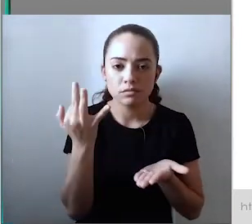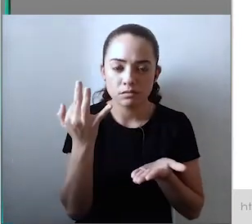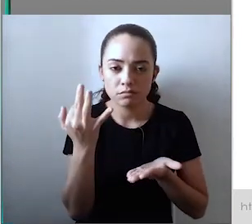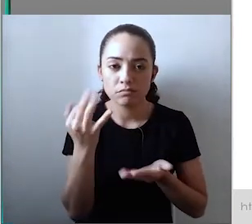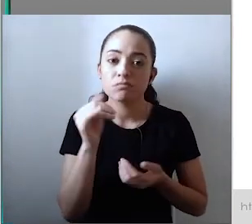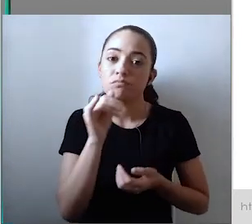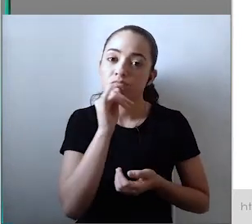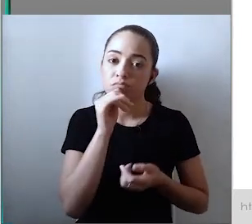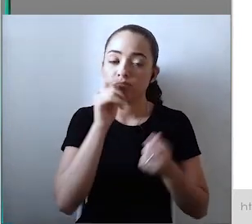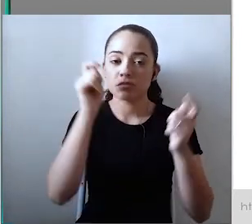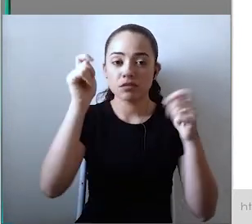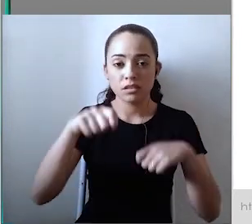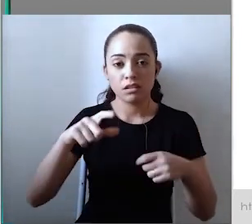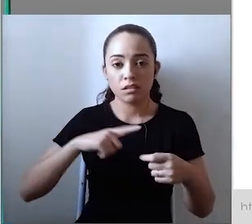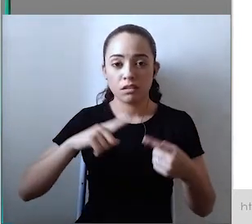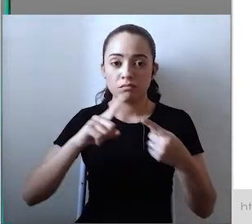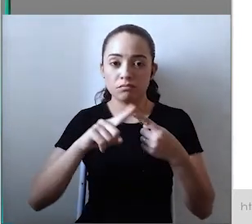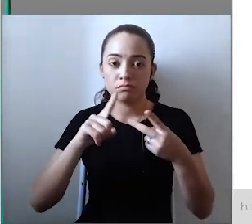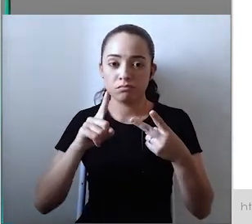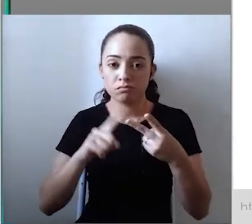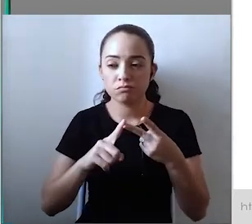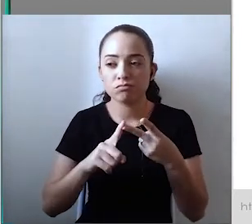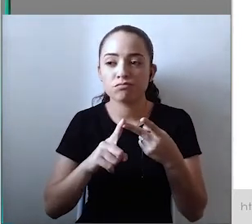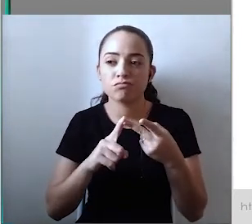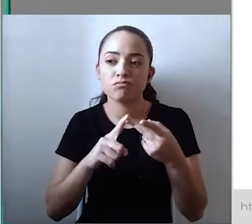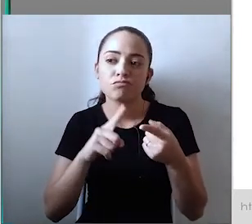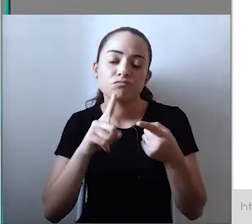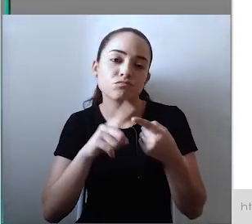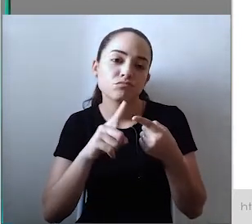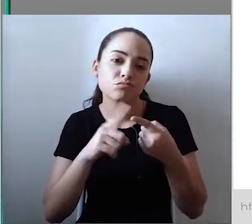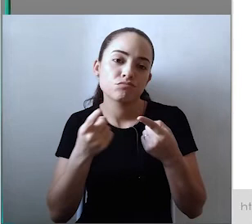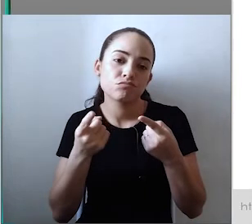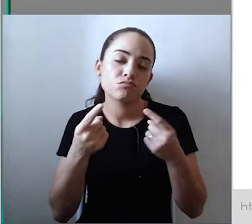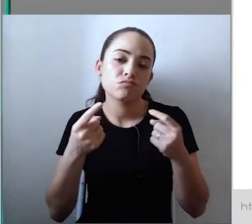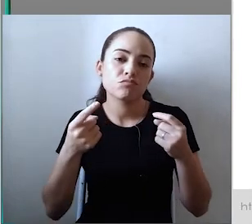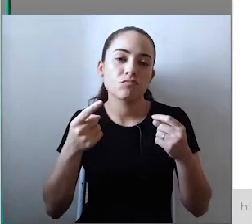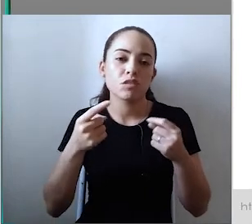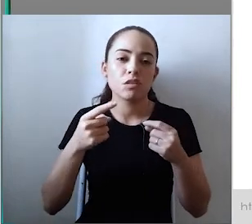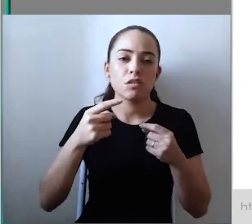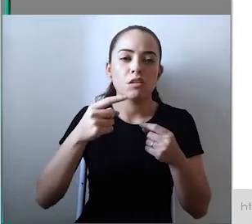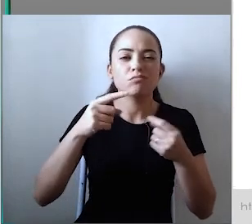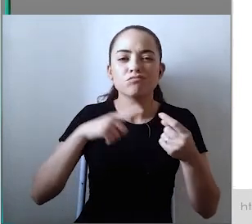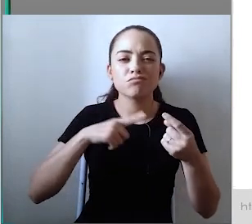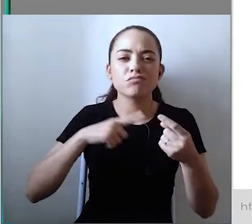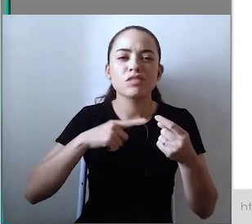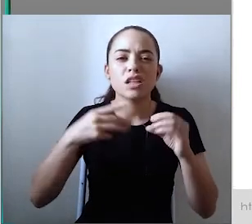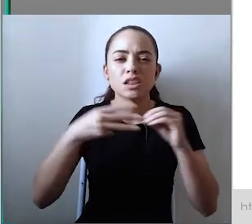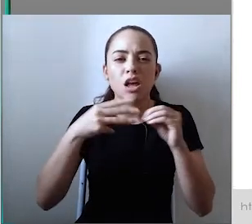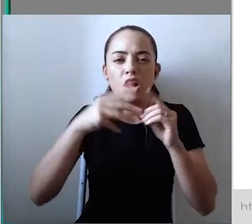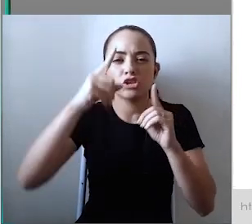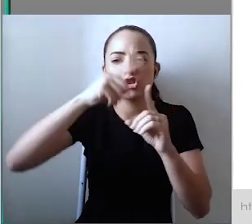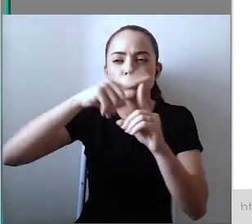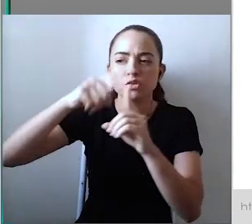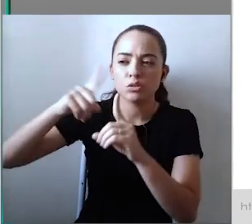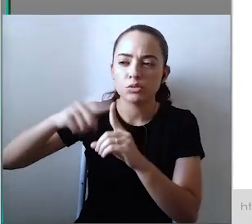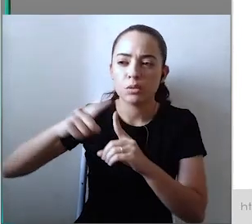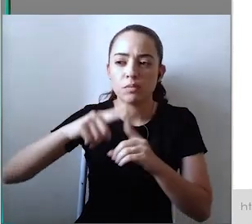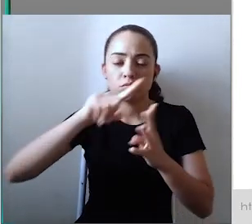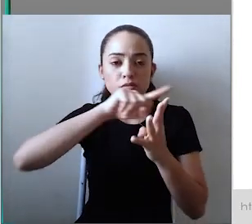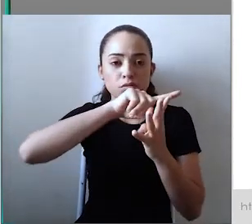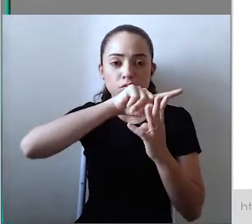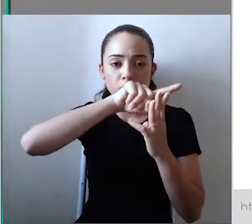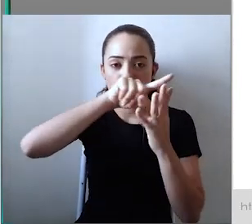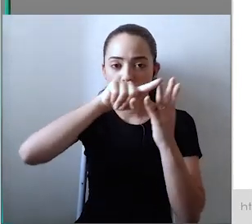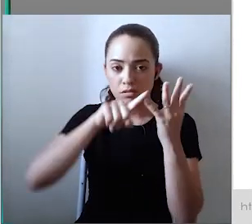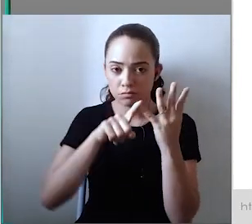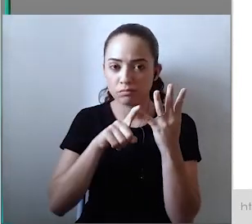falamos sobre a forma celular, teremos células do tipo pavimentosa, cuboidal, poligonal, colunar e